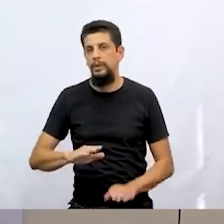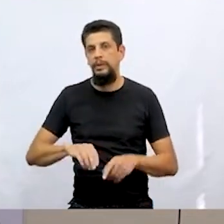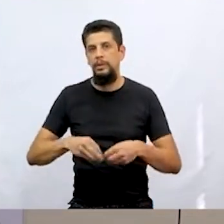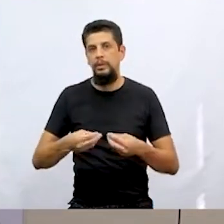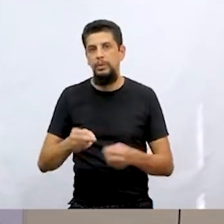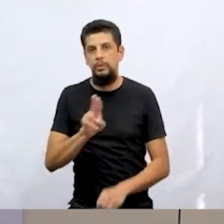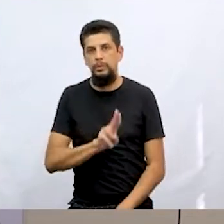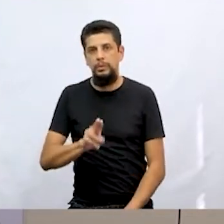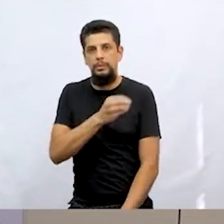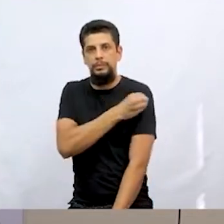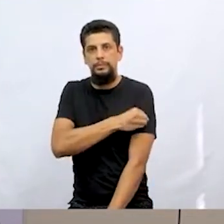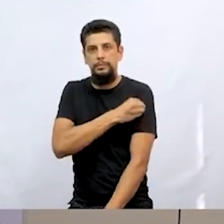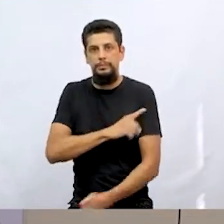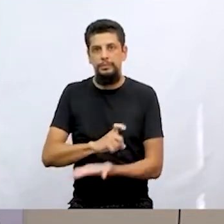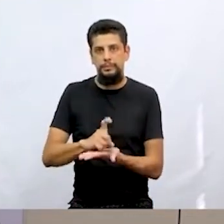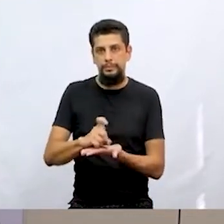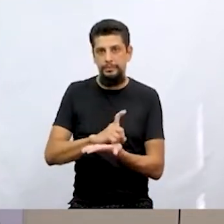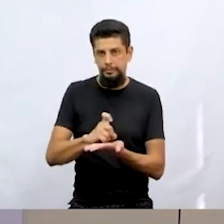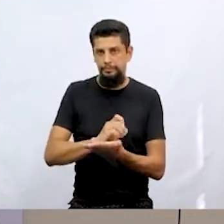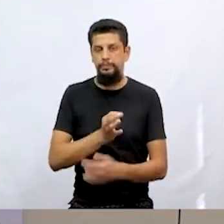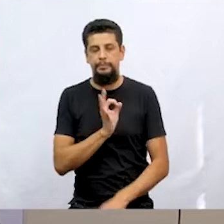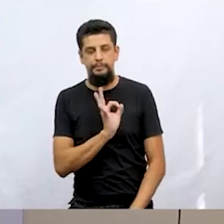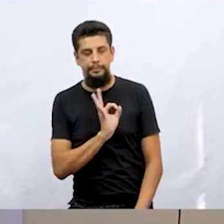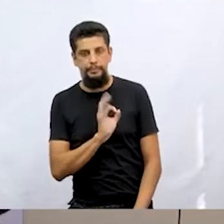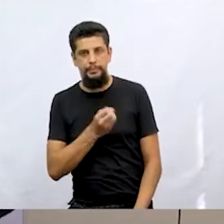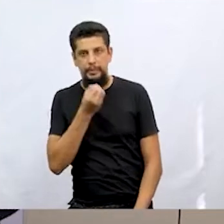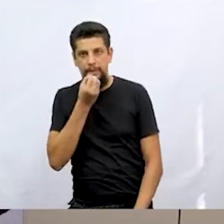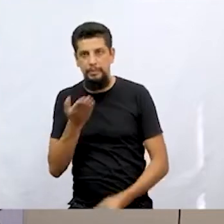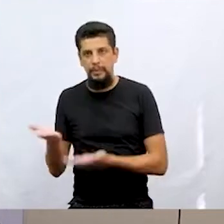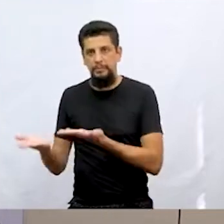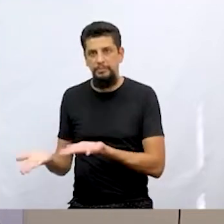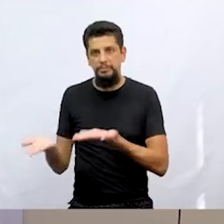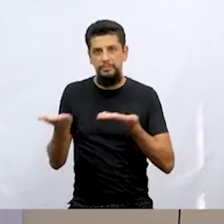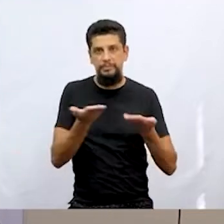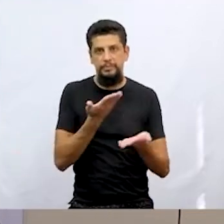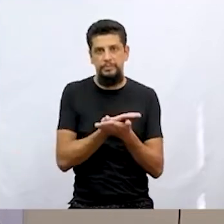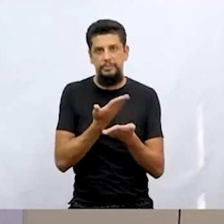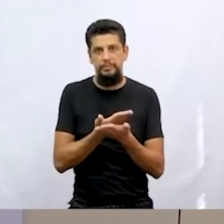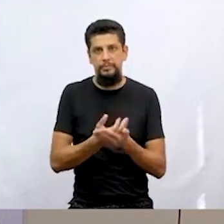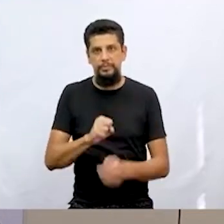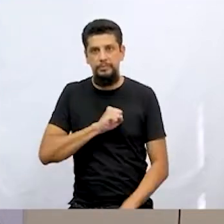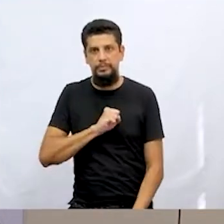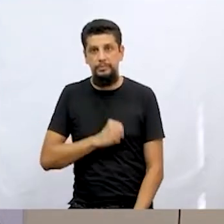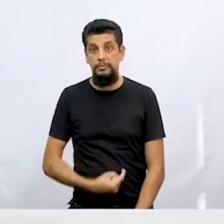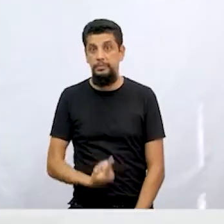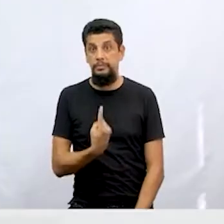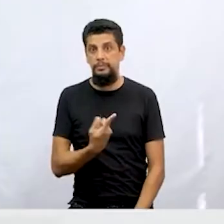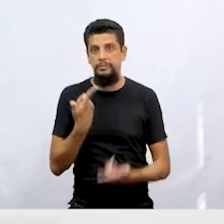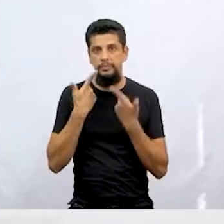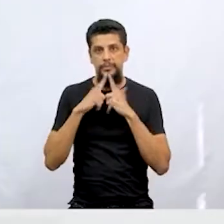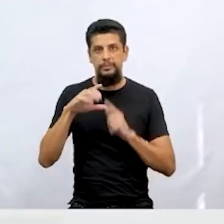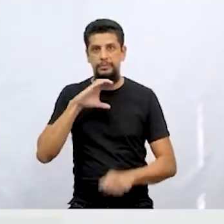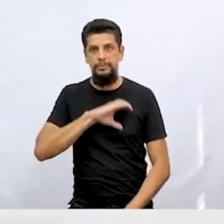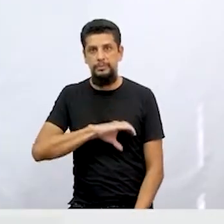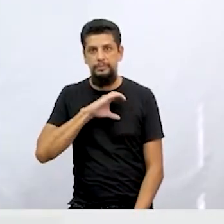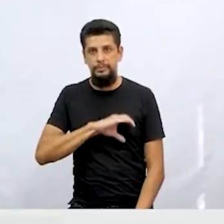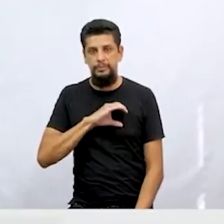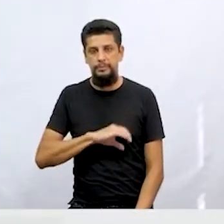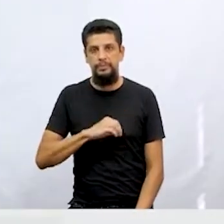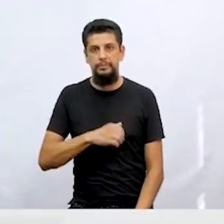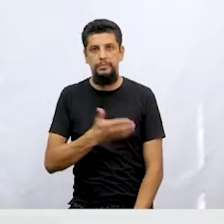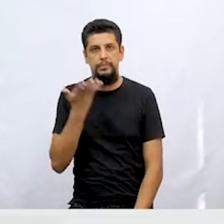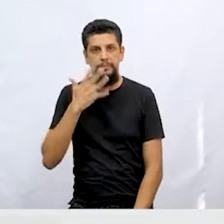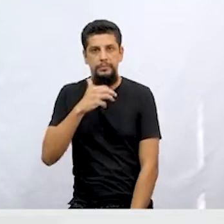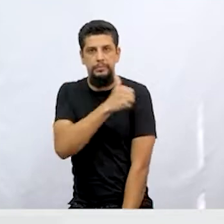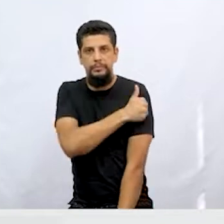então, um álcool em gel. Isso. Então, sejam todos bem-vindos à aula de número 1 de língua portuguesa